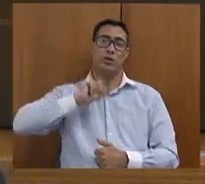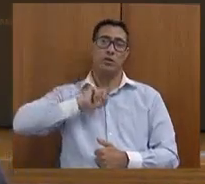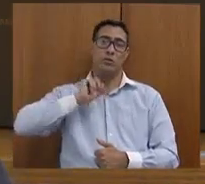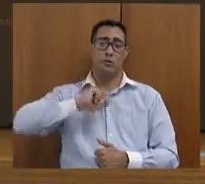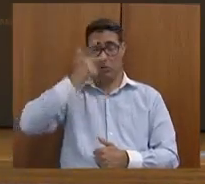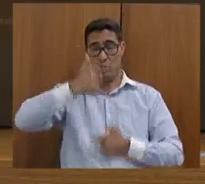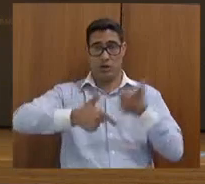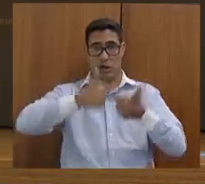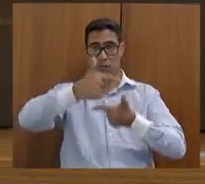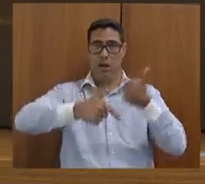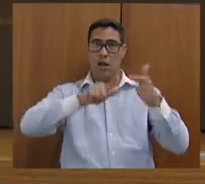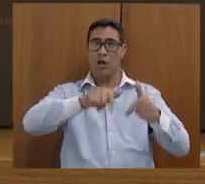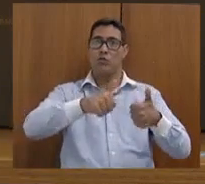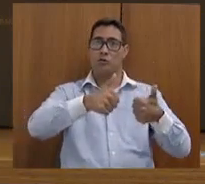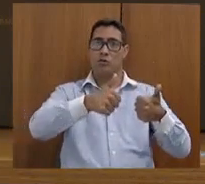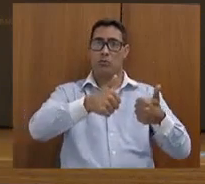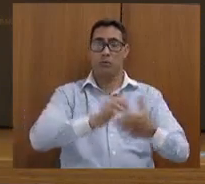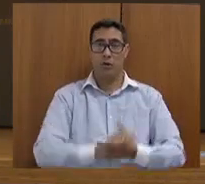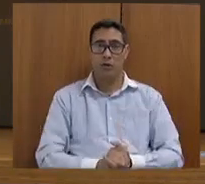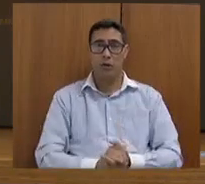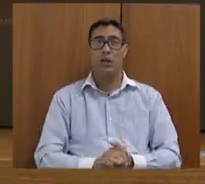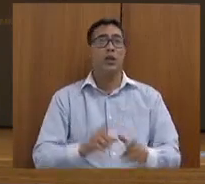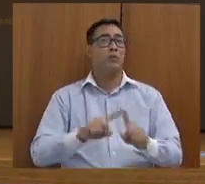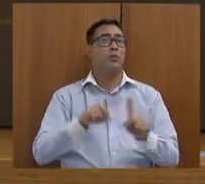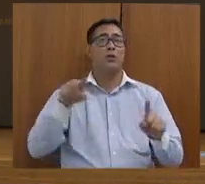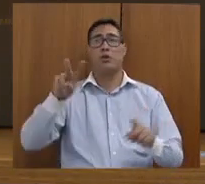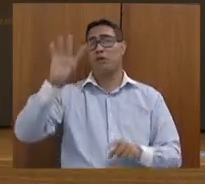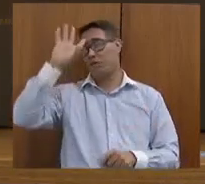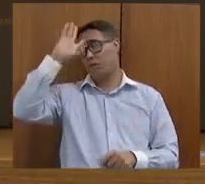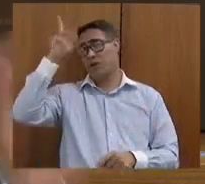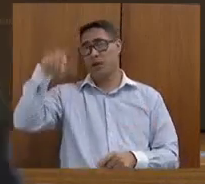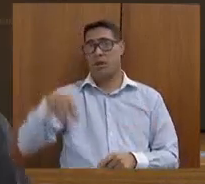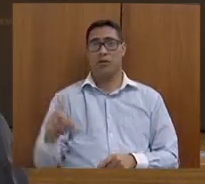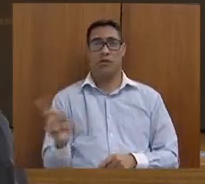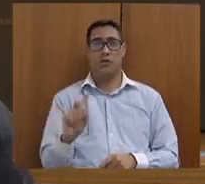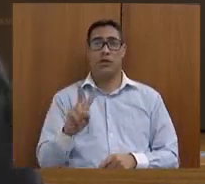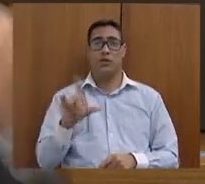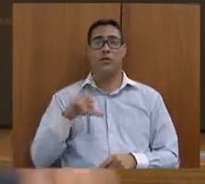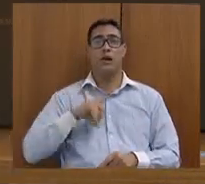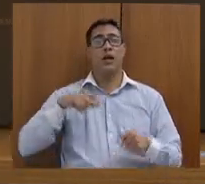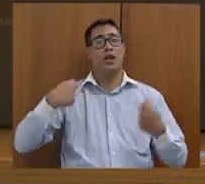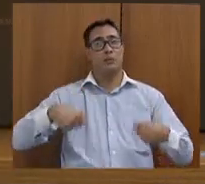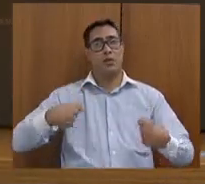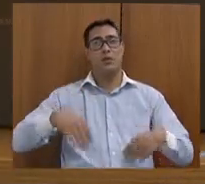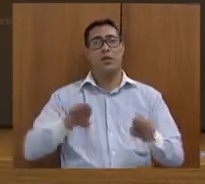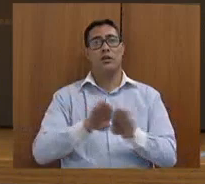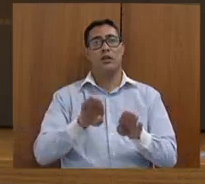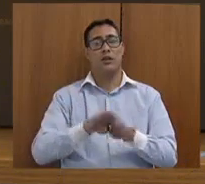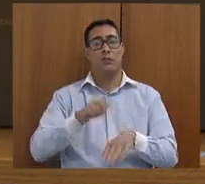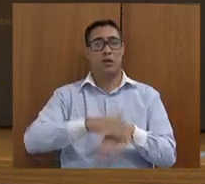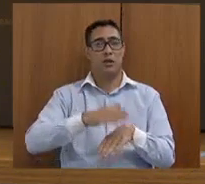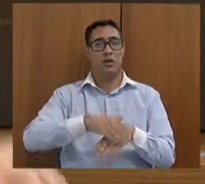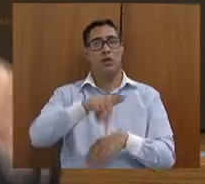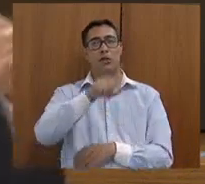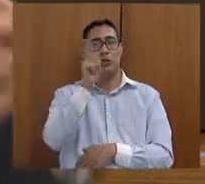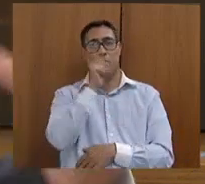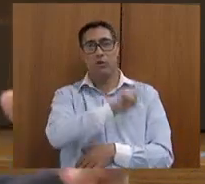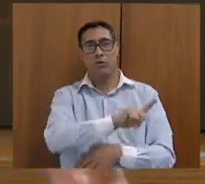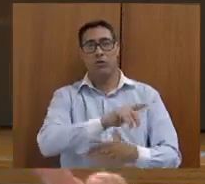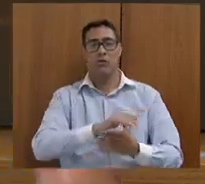serviço é muito bom mas isso aí não vai resolver então nós vamos precisar que o senhor consiga